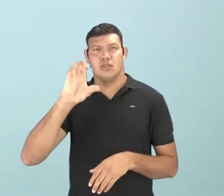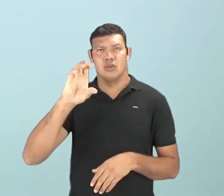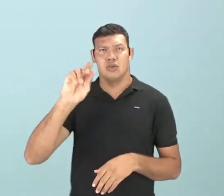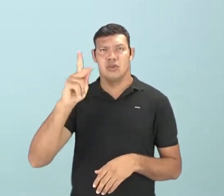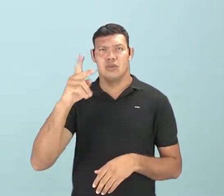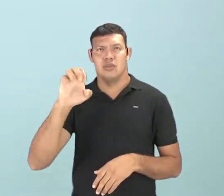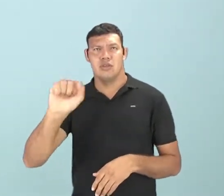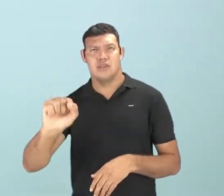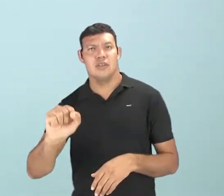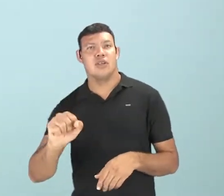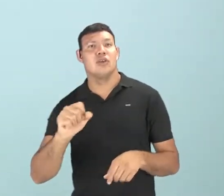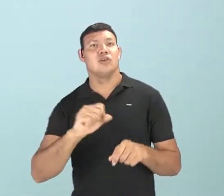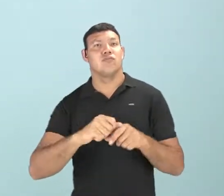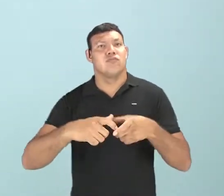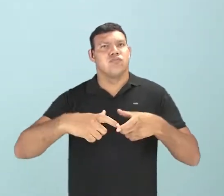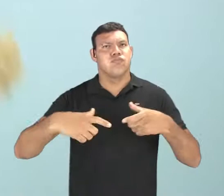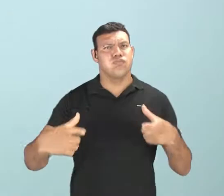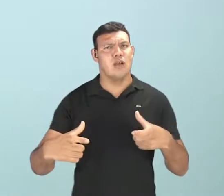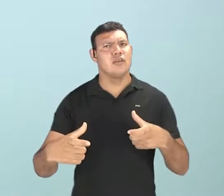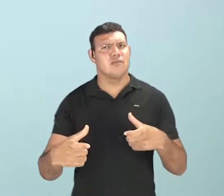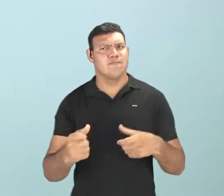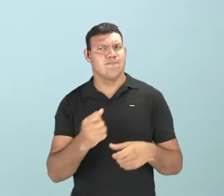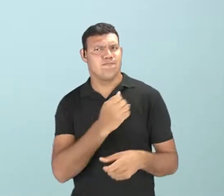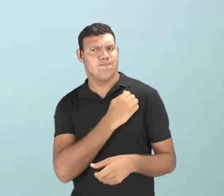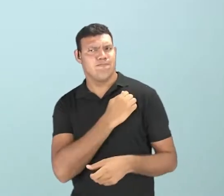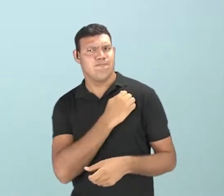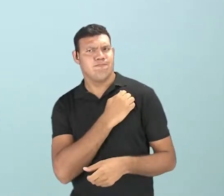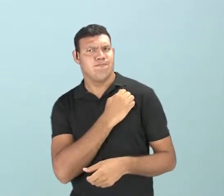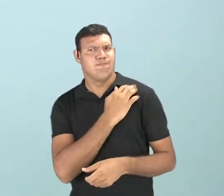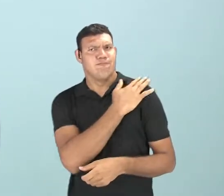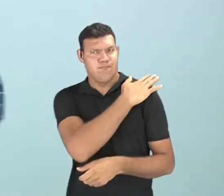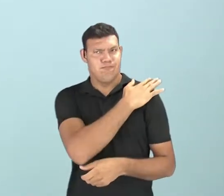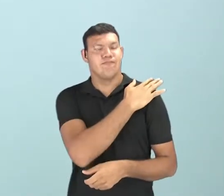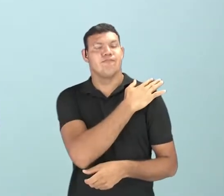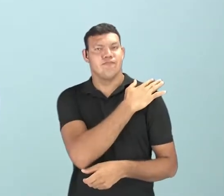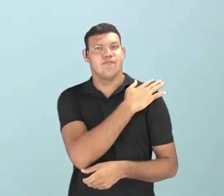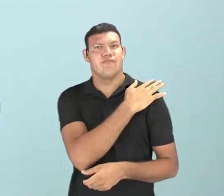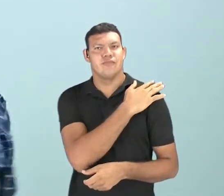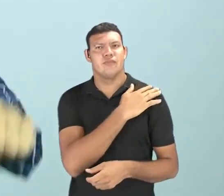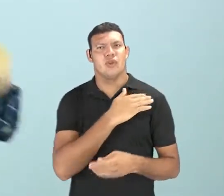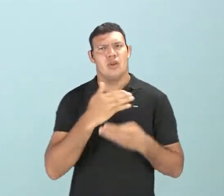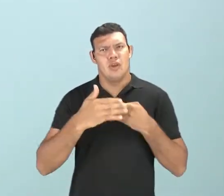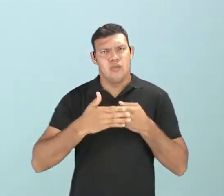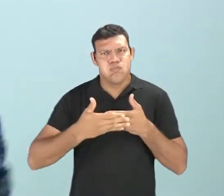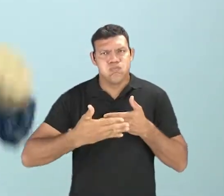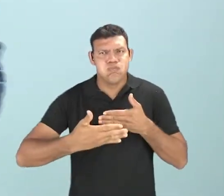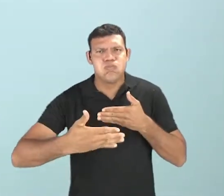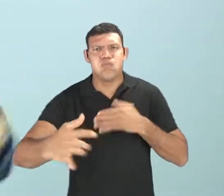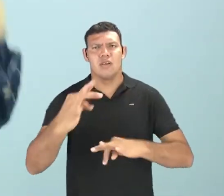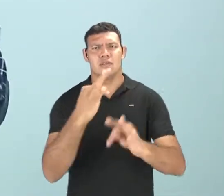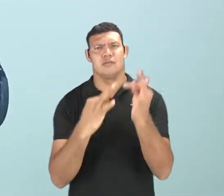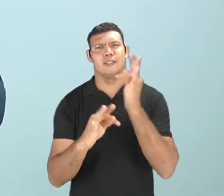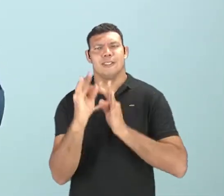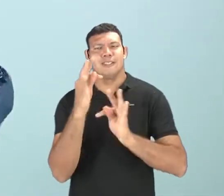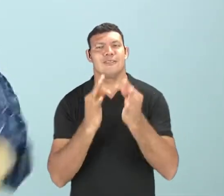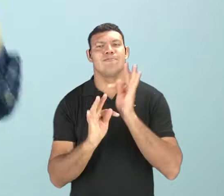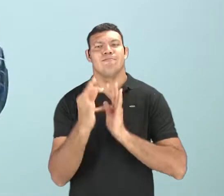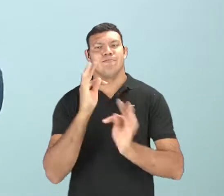União Soviética. Só que esses gastos, pessoal, em um momento em que havia avanços tecnológicos mundiais,